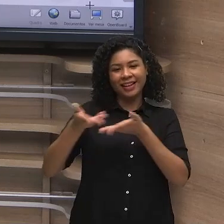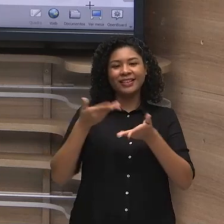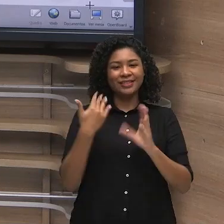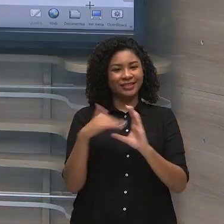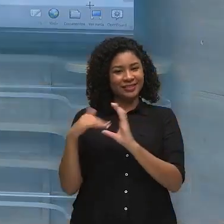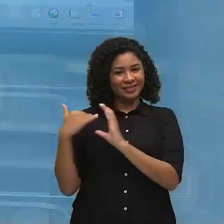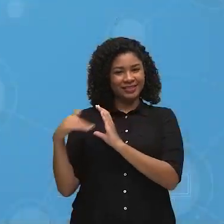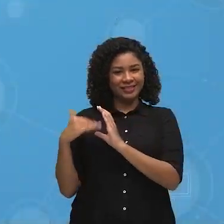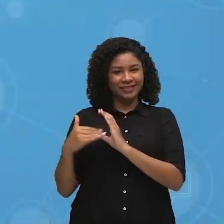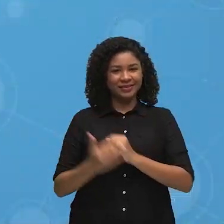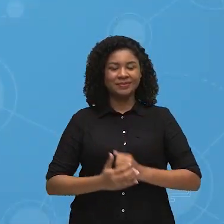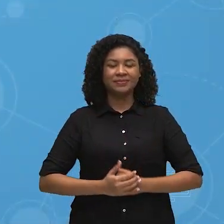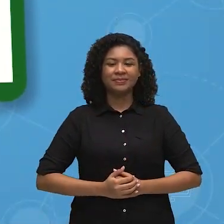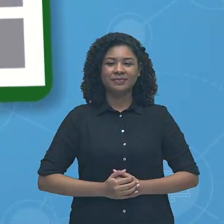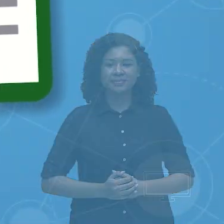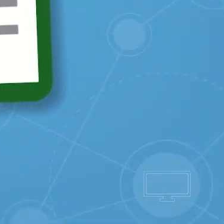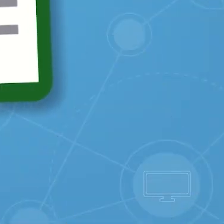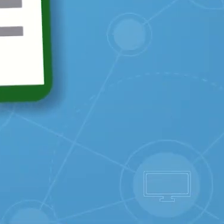questões.